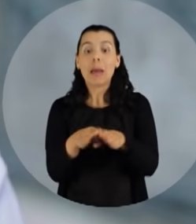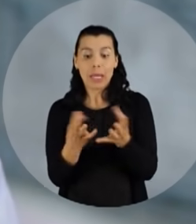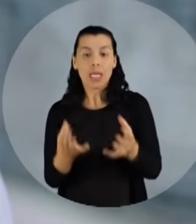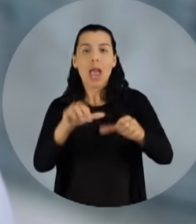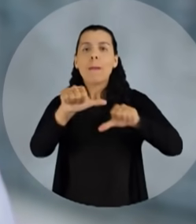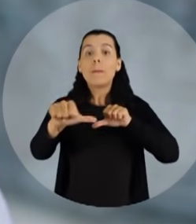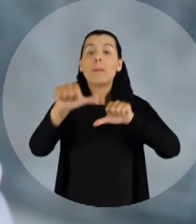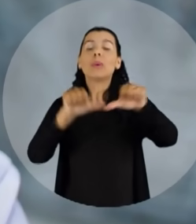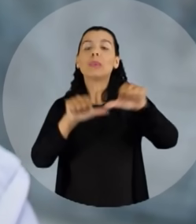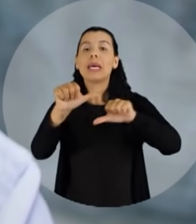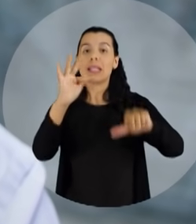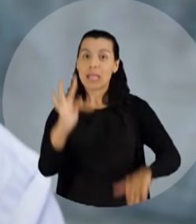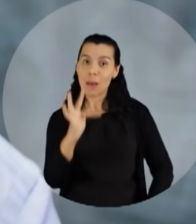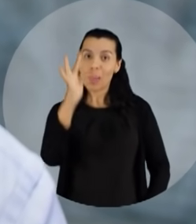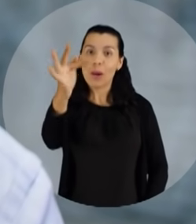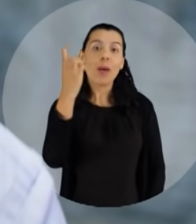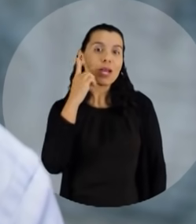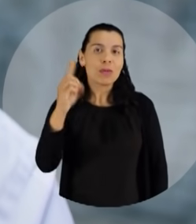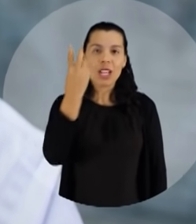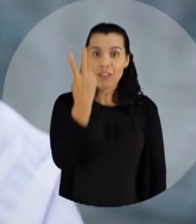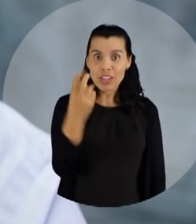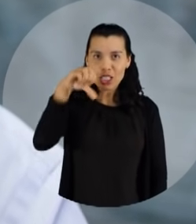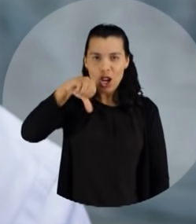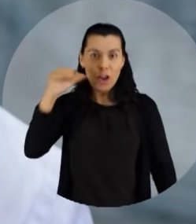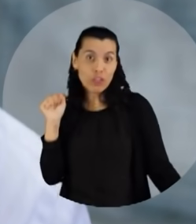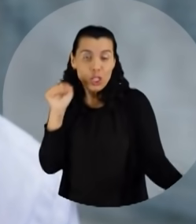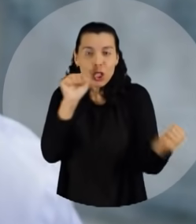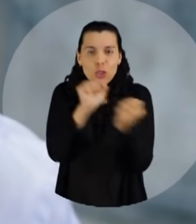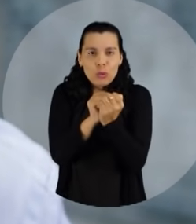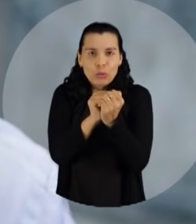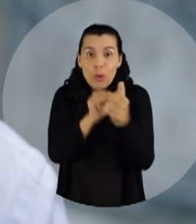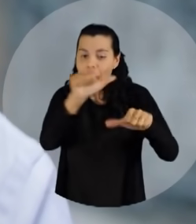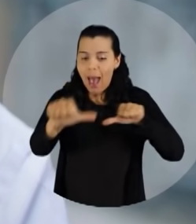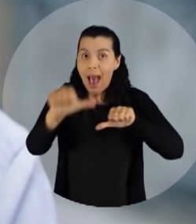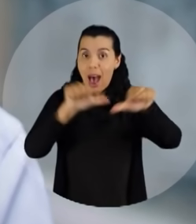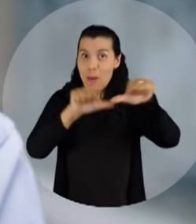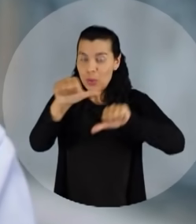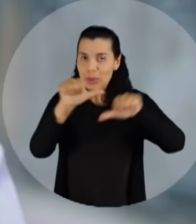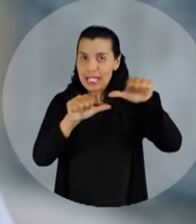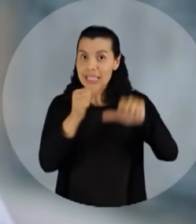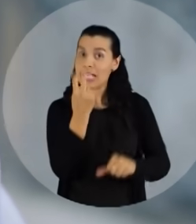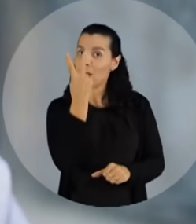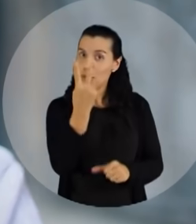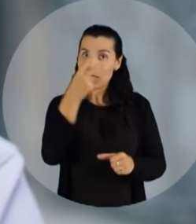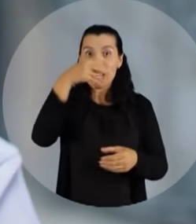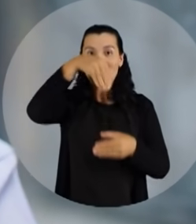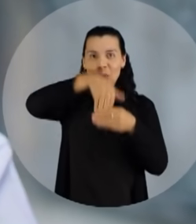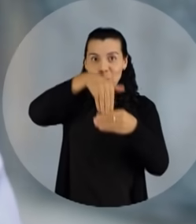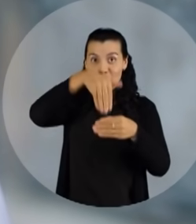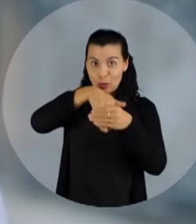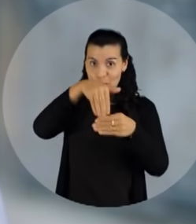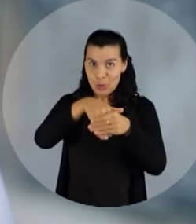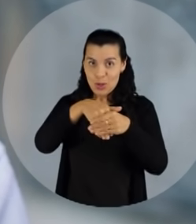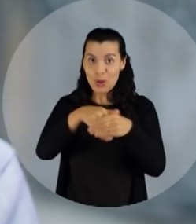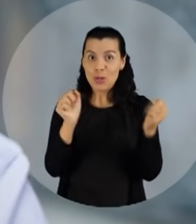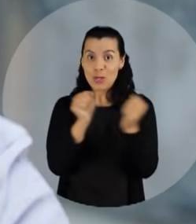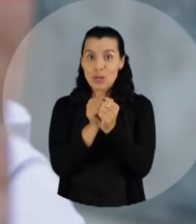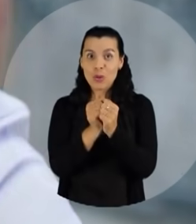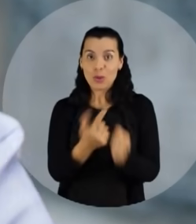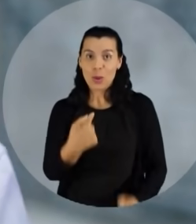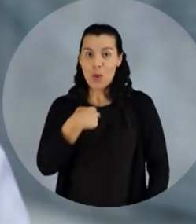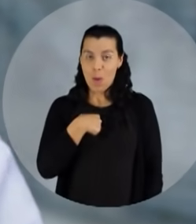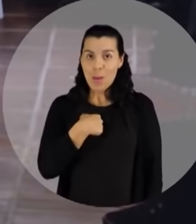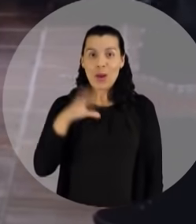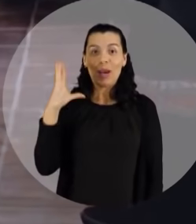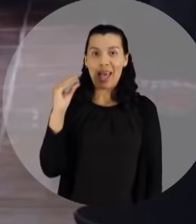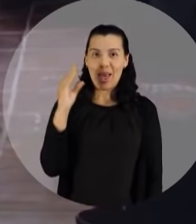quer mudança, para no próximo dia 29, vir junto. A mudança, nesse segundo turno, é comigo e com a Luiza Erundina.